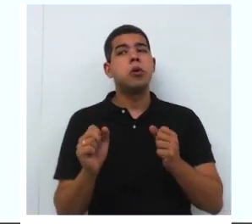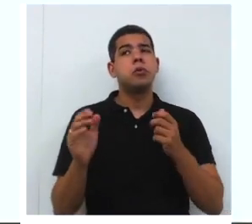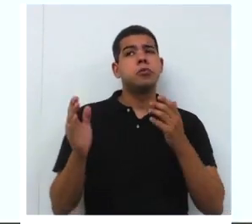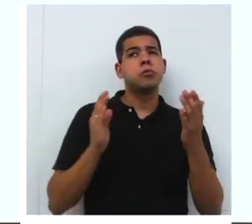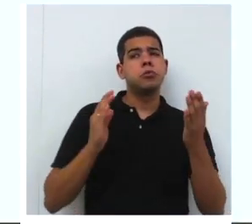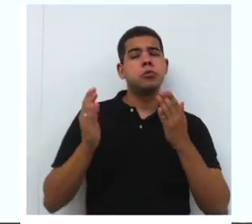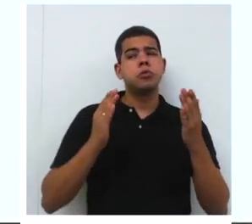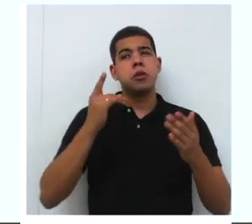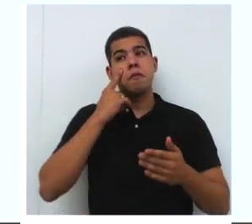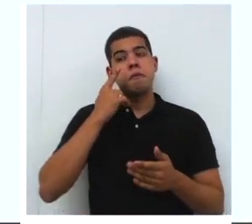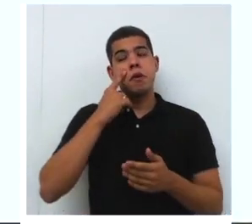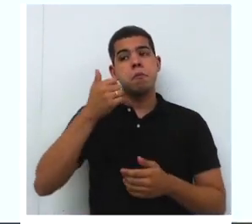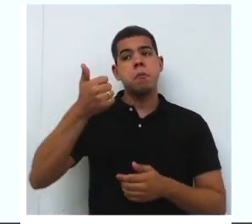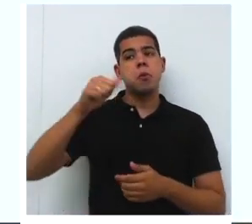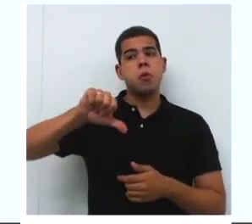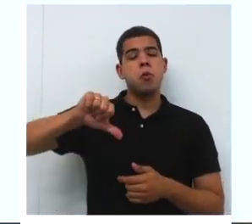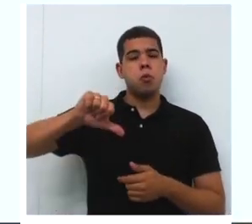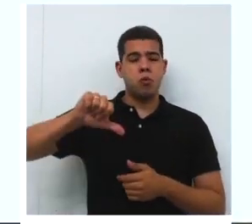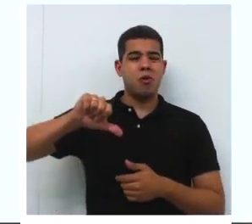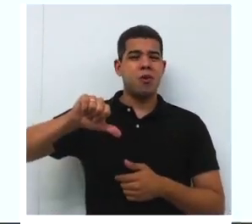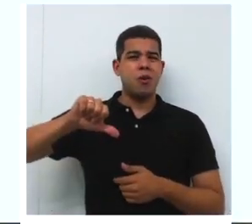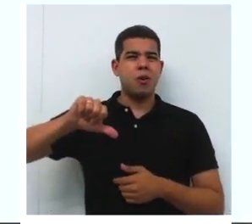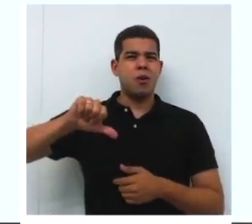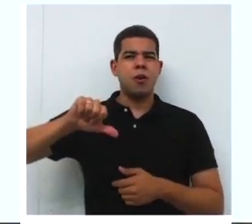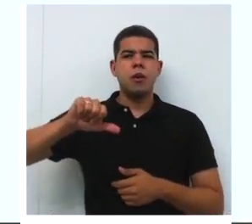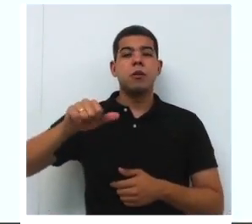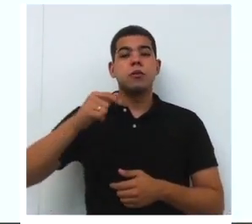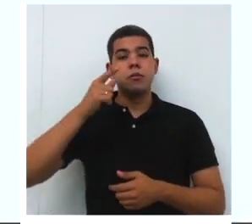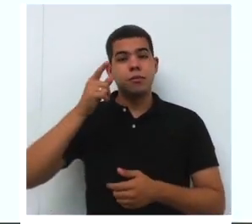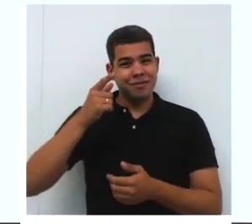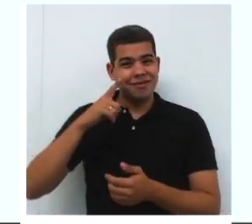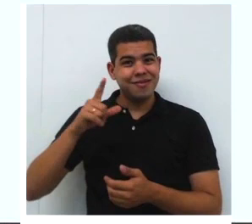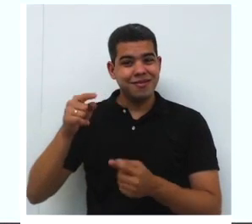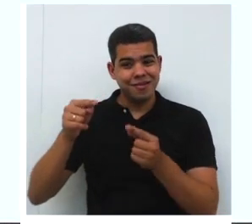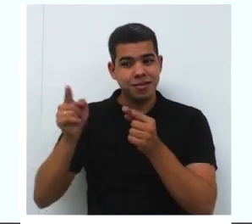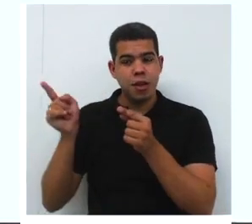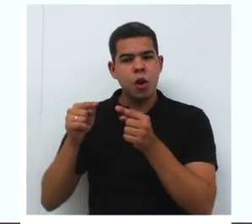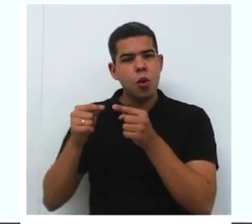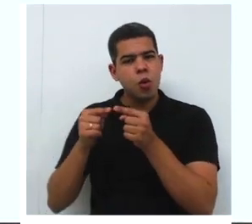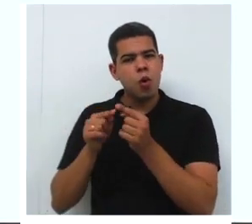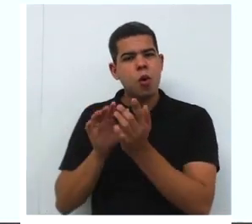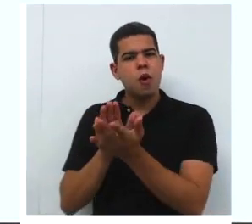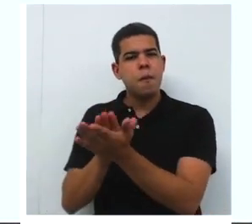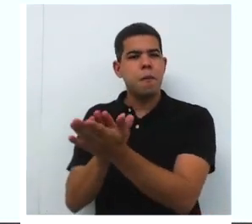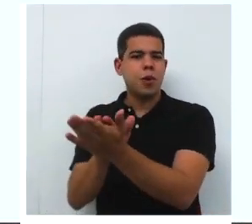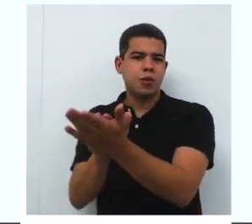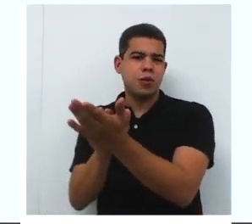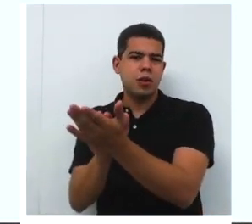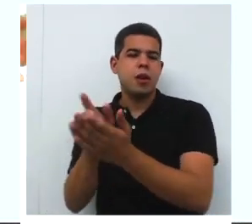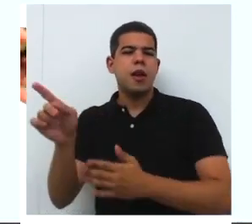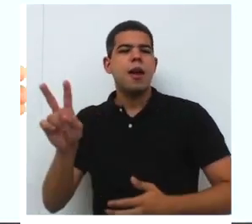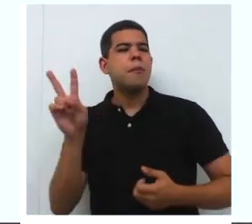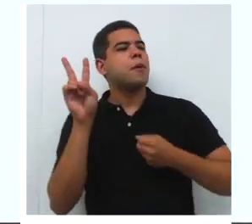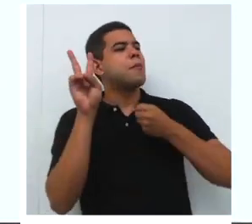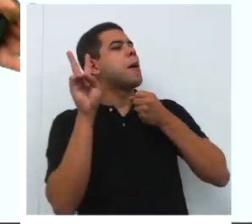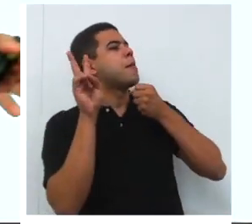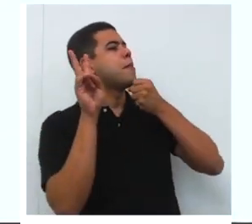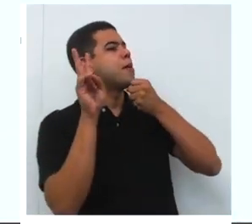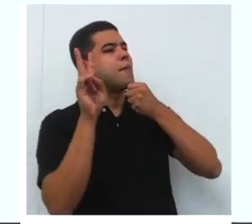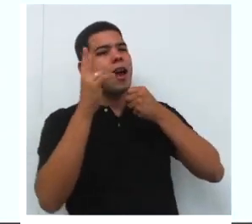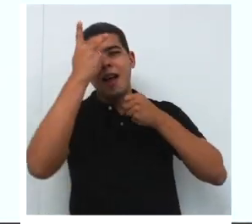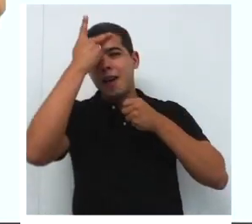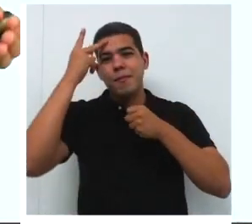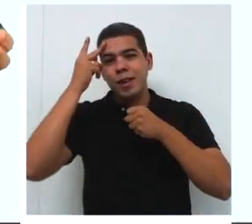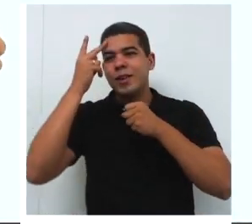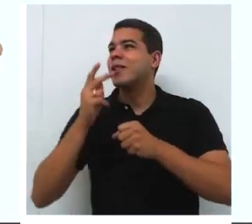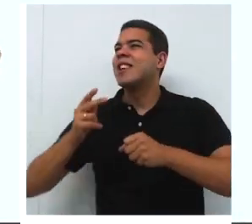positiva quanto negativa. Nesse caso, é um elogio. Então, nós estamos vendo um candidato que ele é aplaudido,